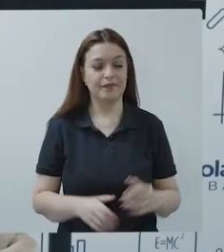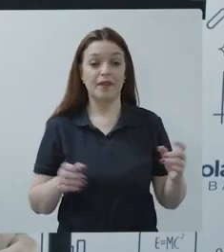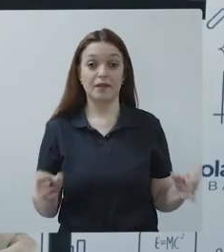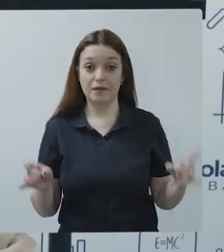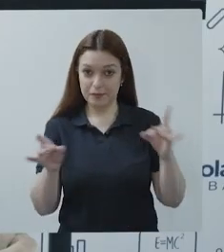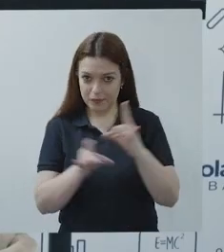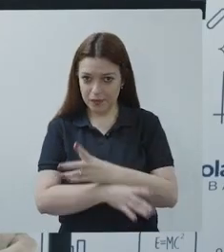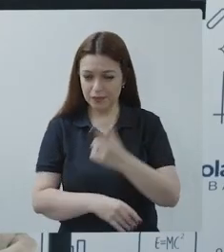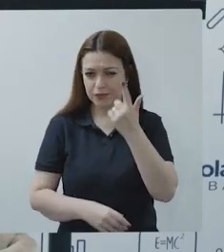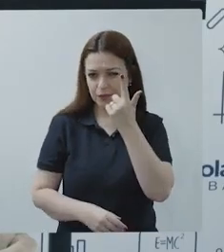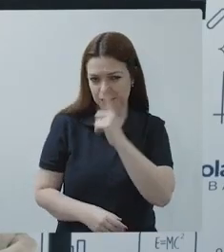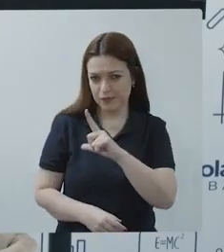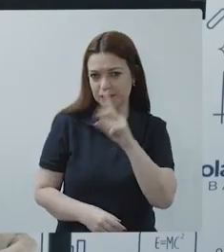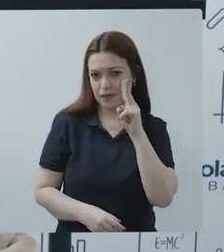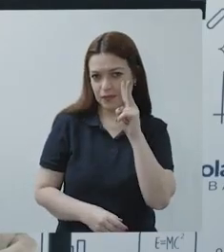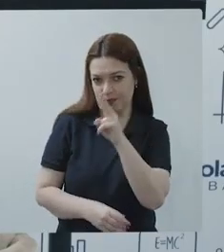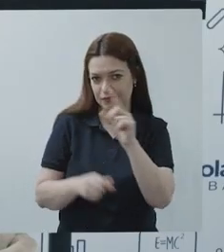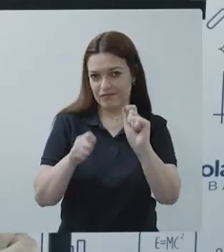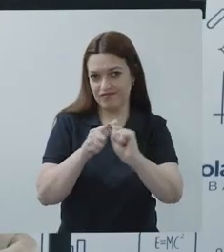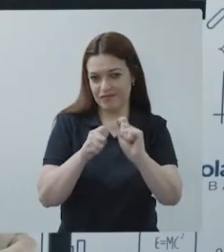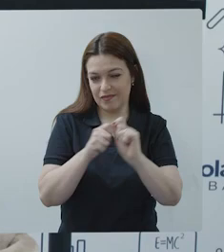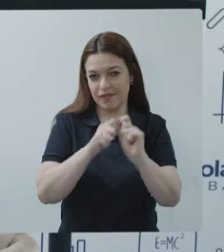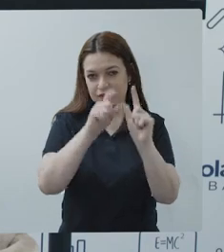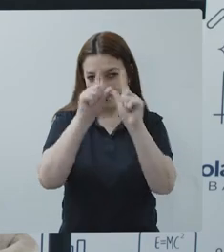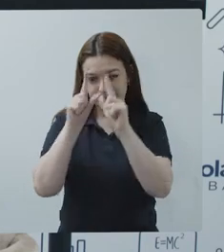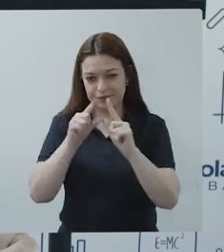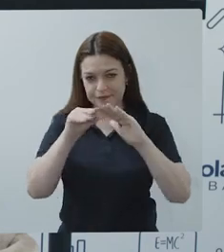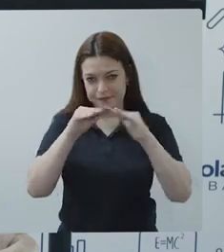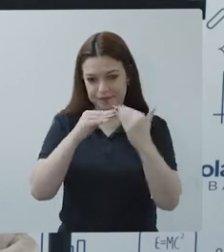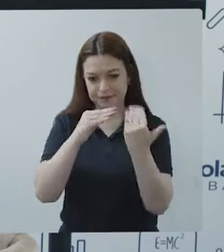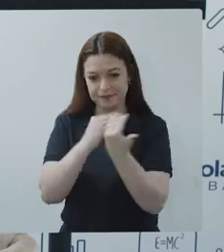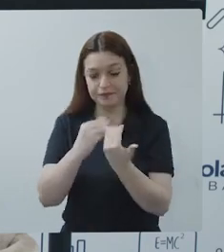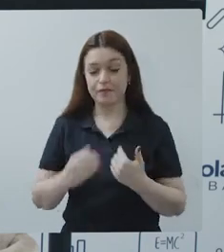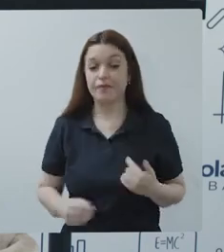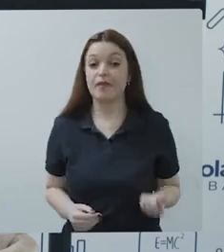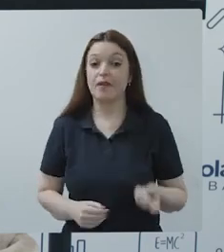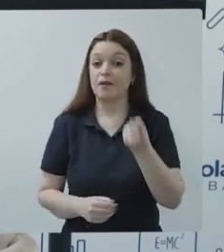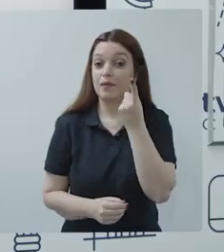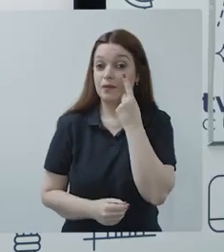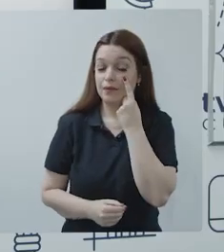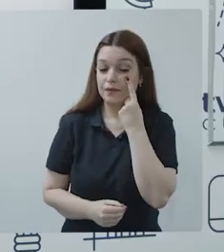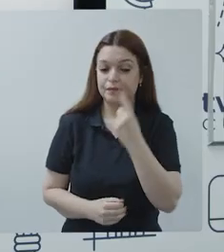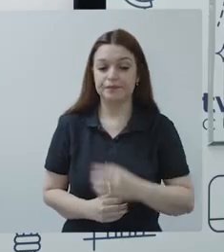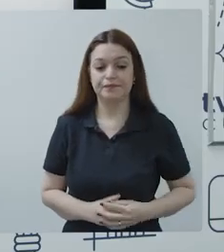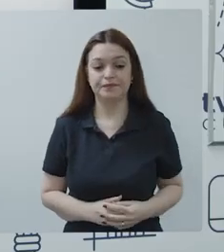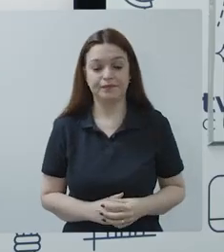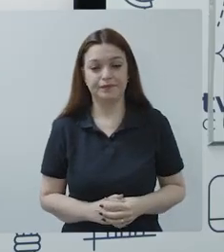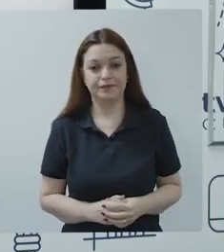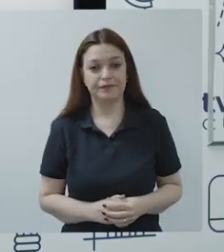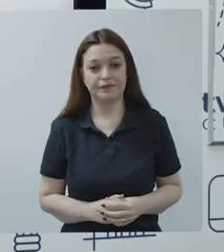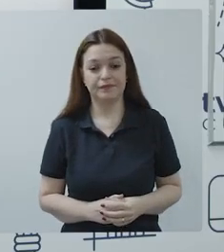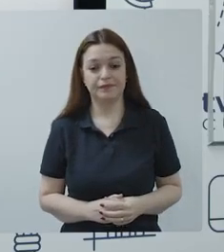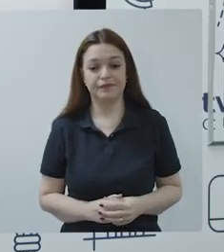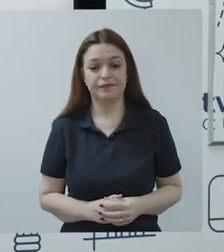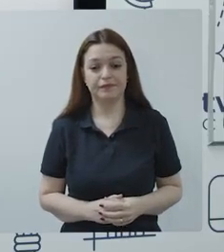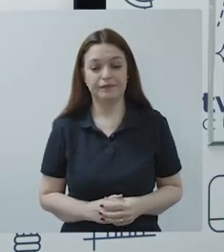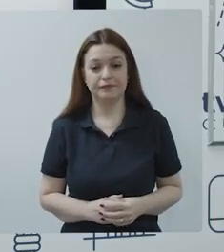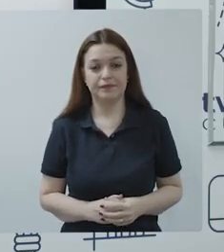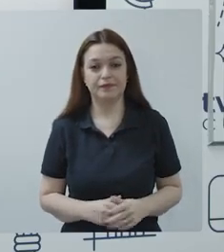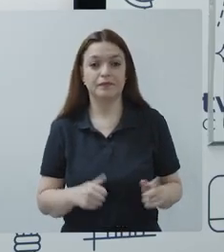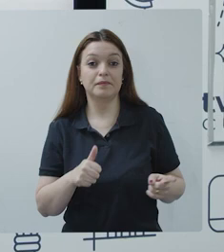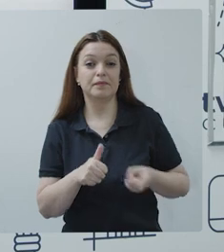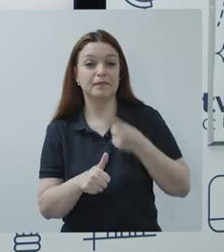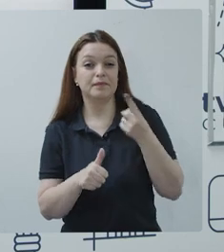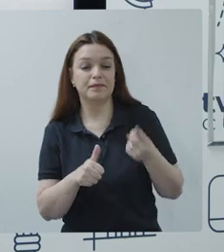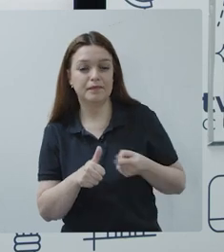pronto? Conseguiram montar o quebra-cabeça? Vamos fazer juntos? Olhem lá. Primeiro a parte da orelha e dos